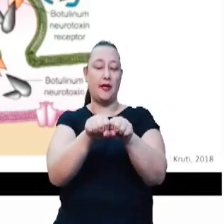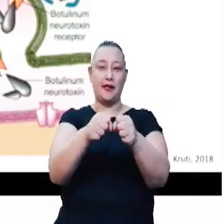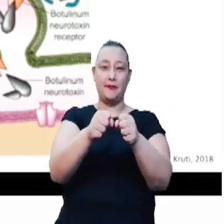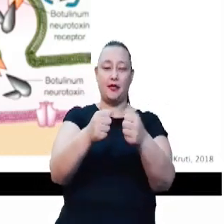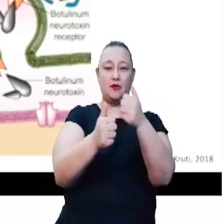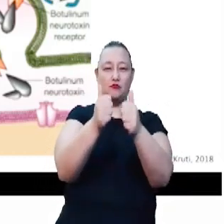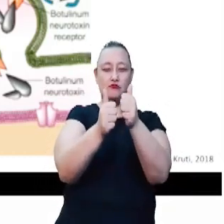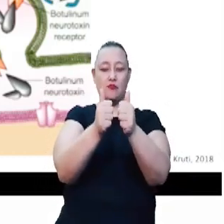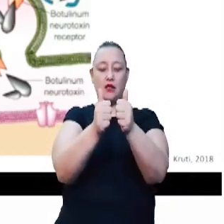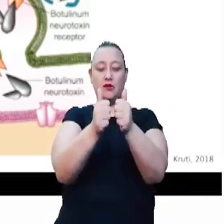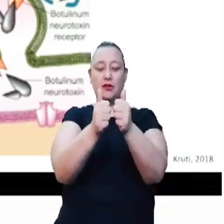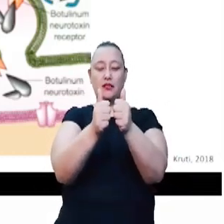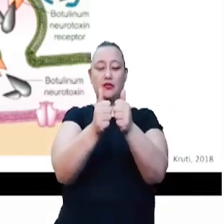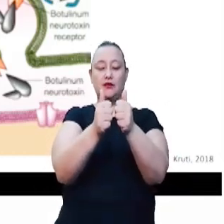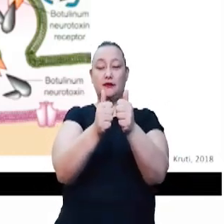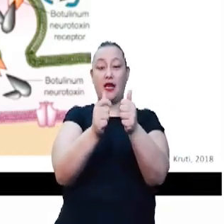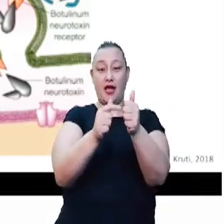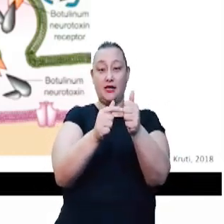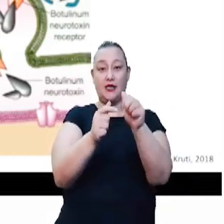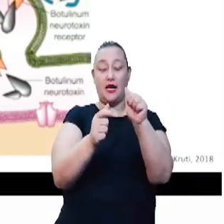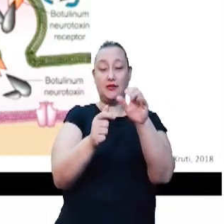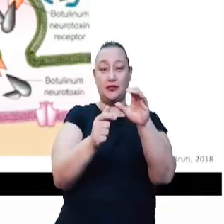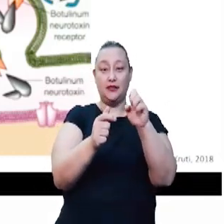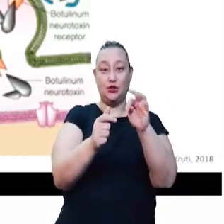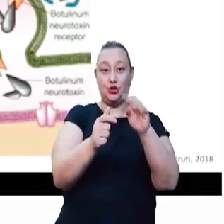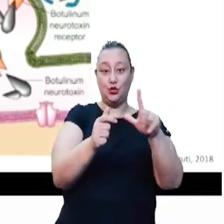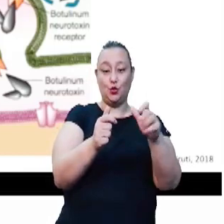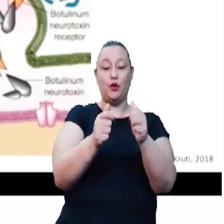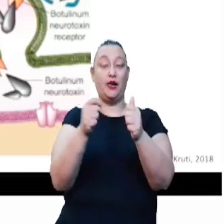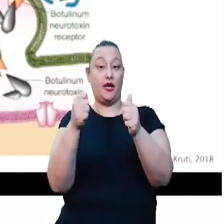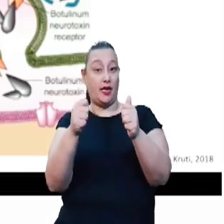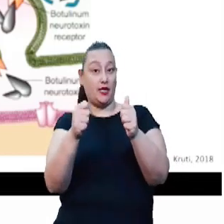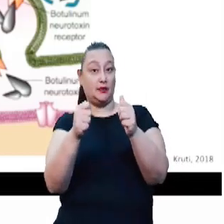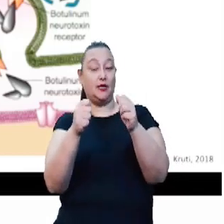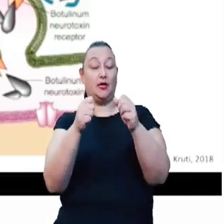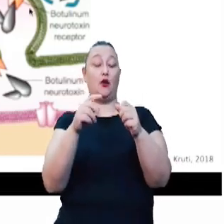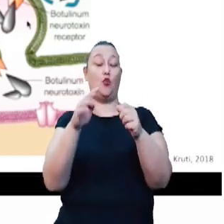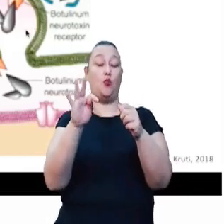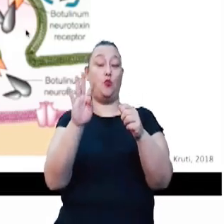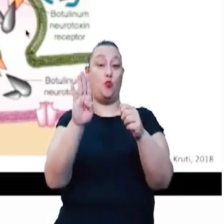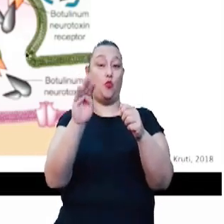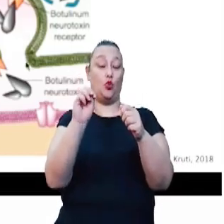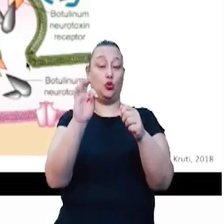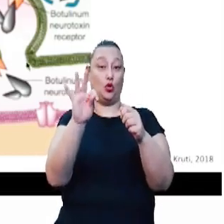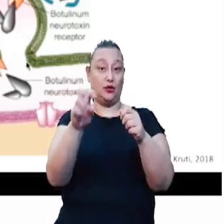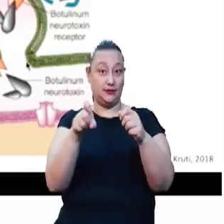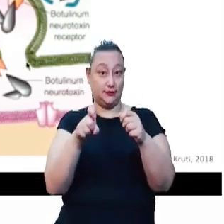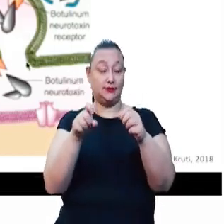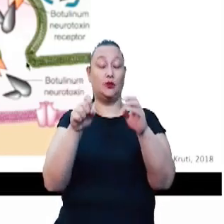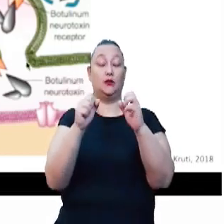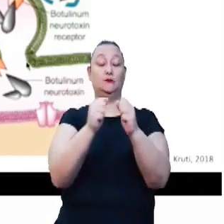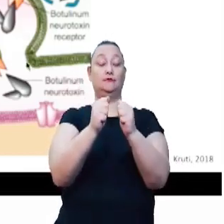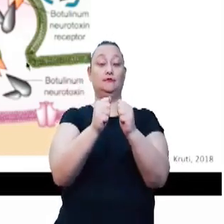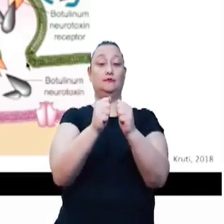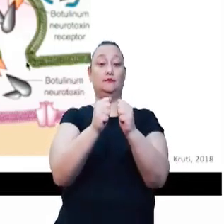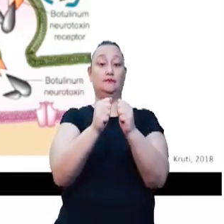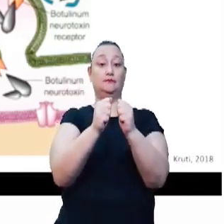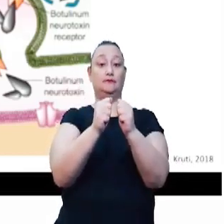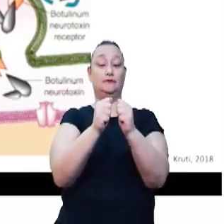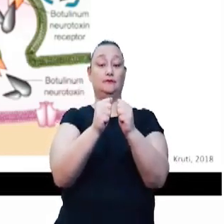ligação das vesículas de acetilcolina com o terminal axonal, essa substância não é liberada, e aí o músculo